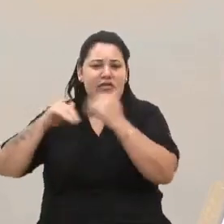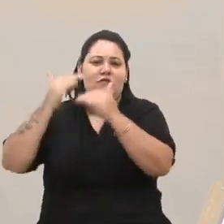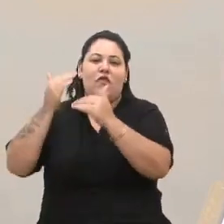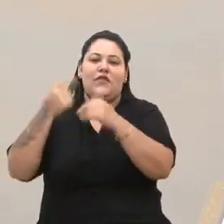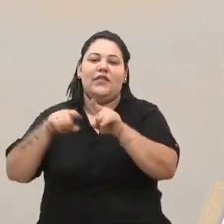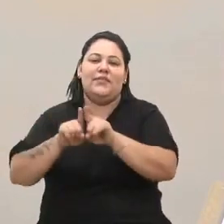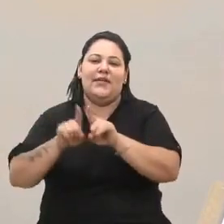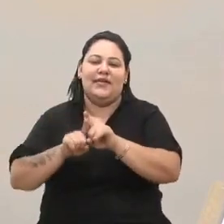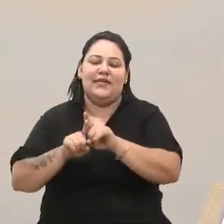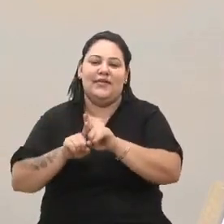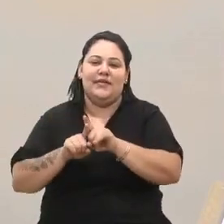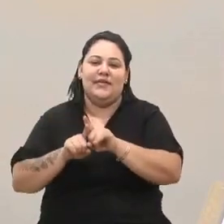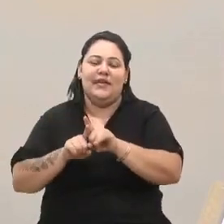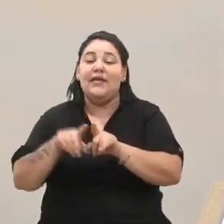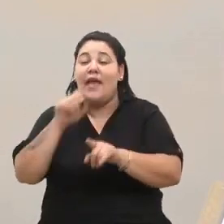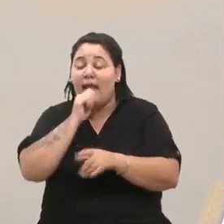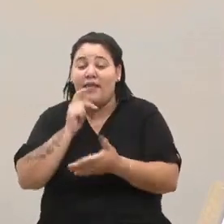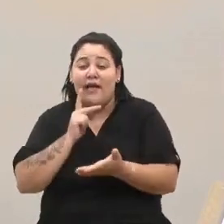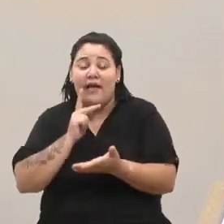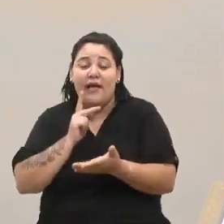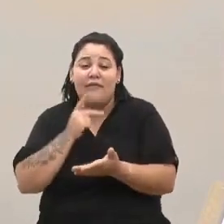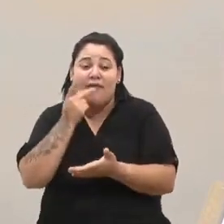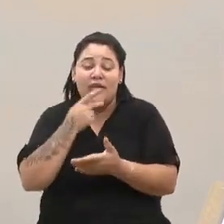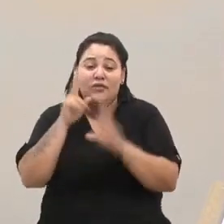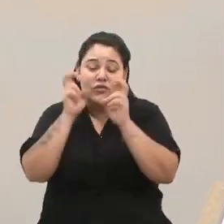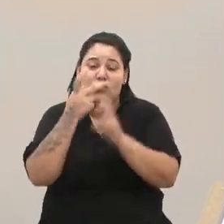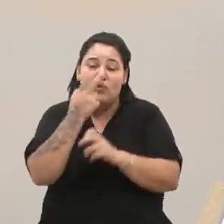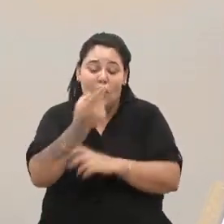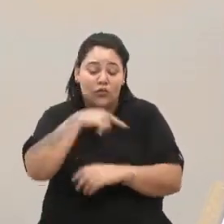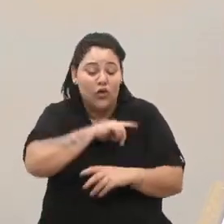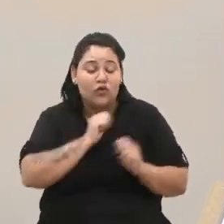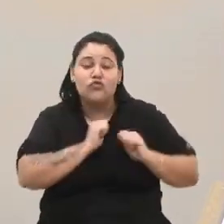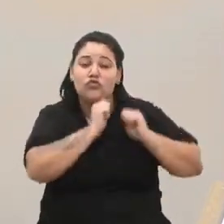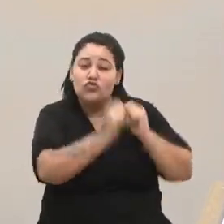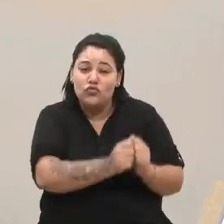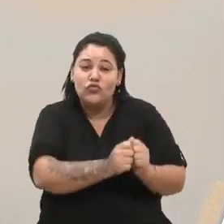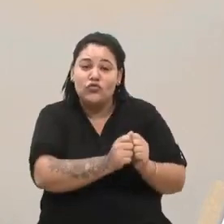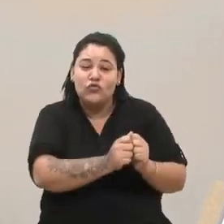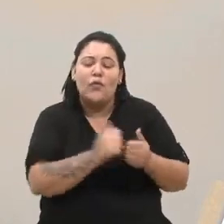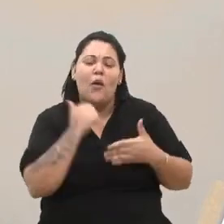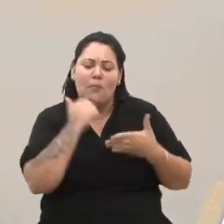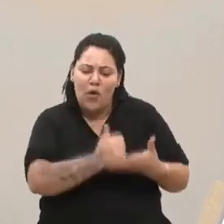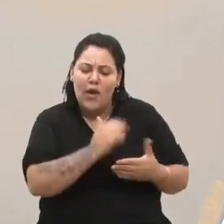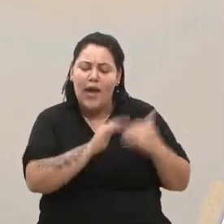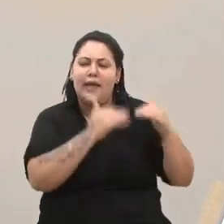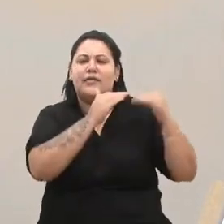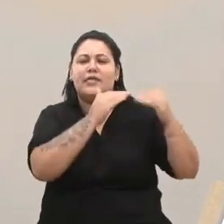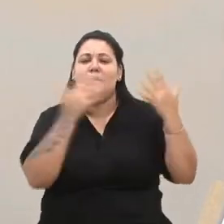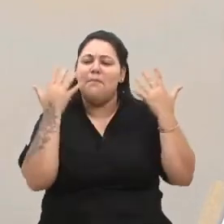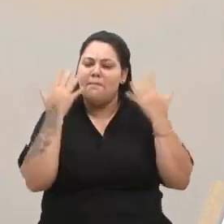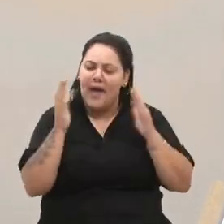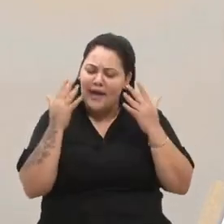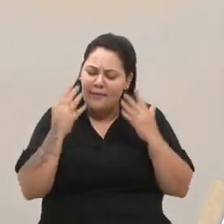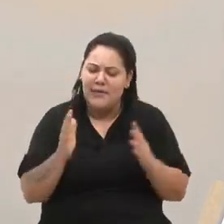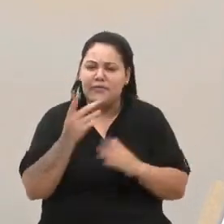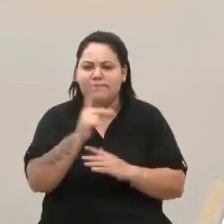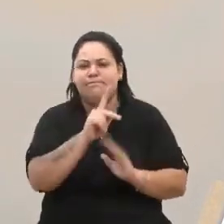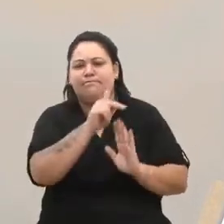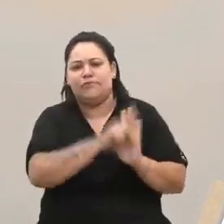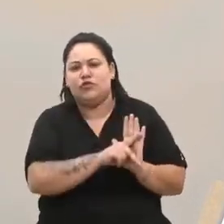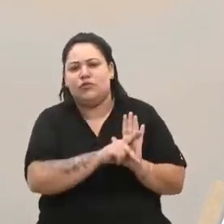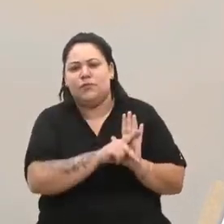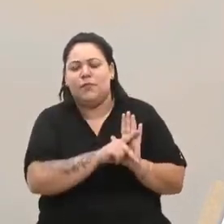nesse contexto nós juntos estaremos contribuindo e crescendo. Então, parabéns pelo projeto e,